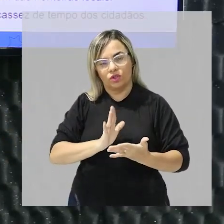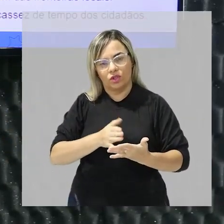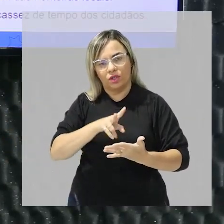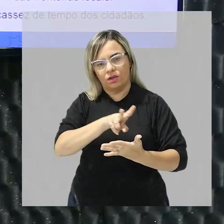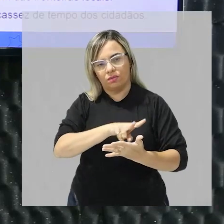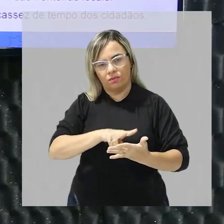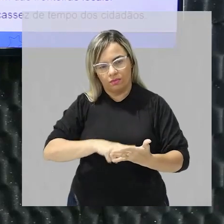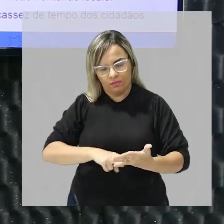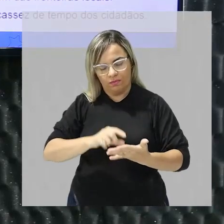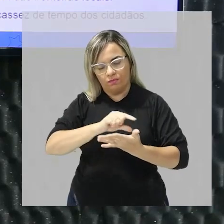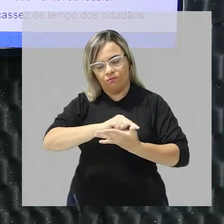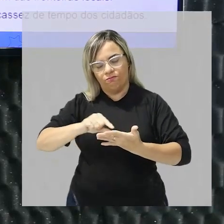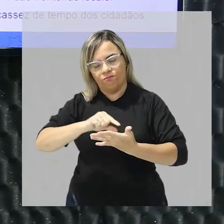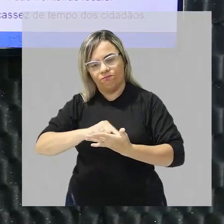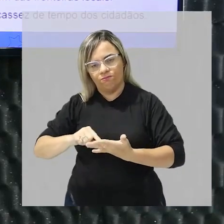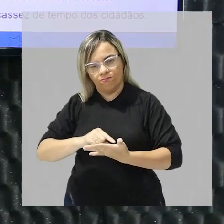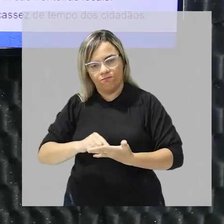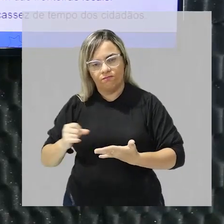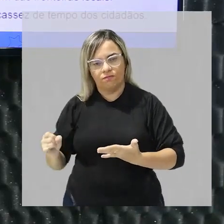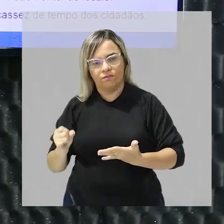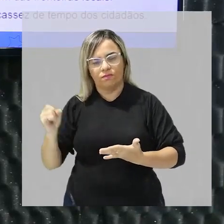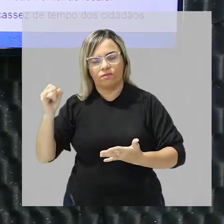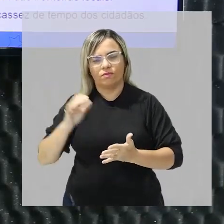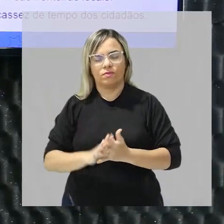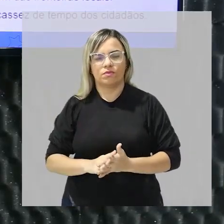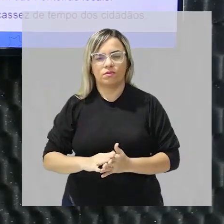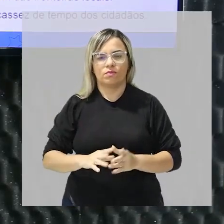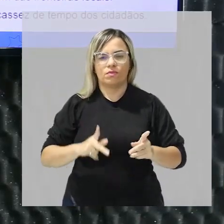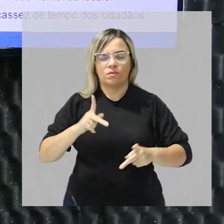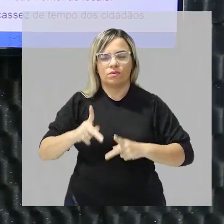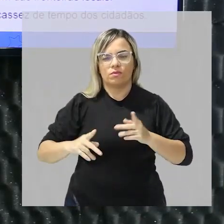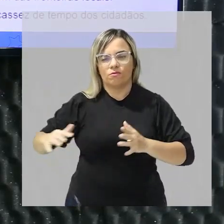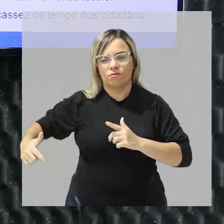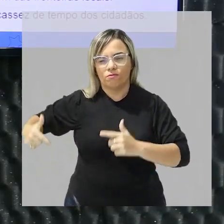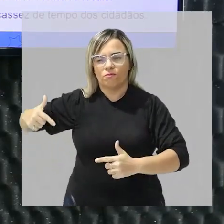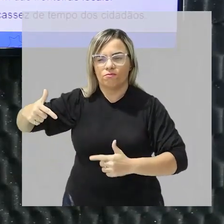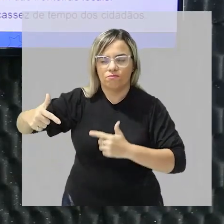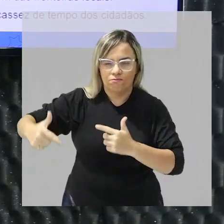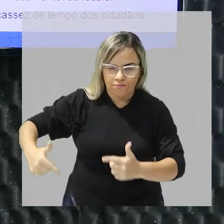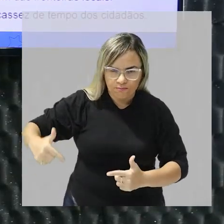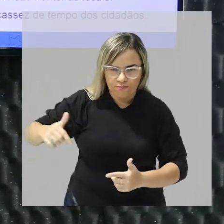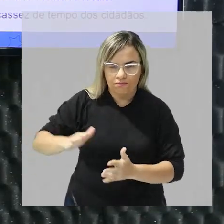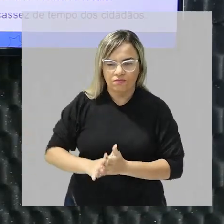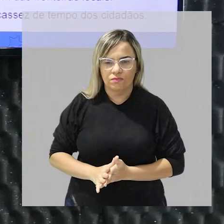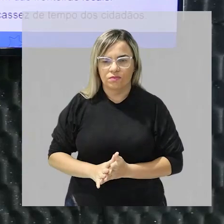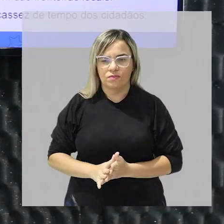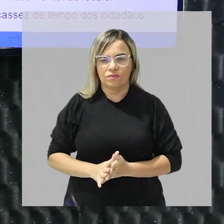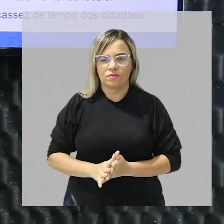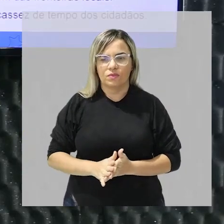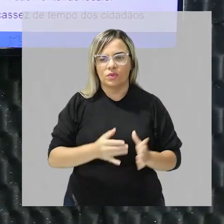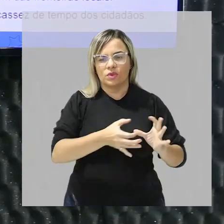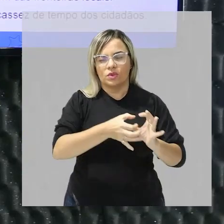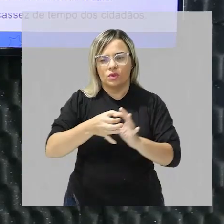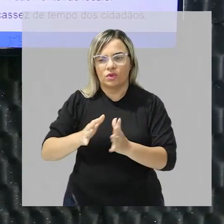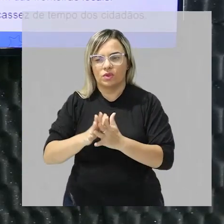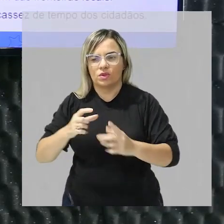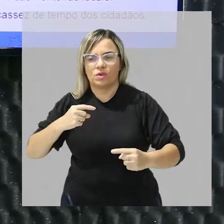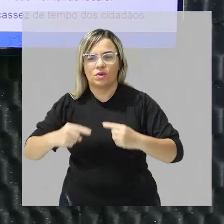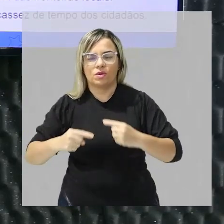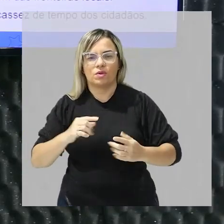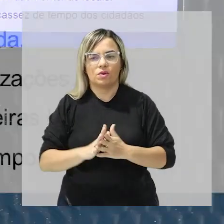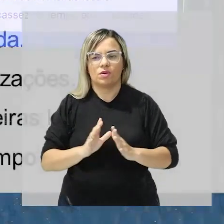ler e destacar alguns pontos, a população engajada em processos